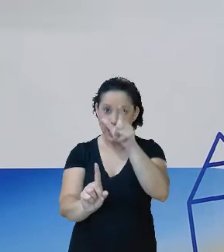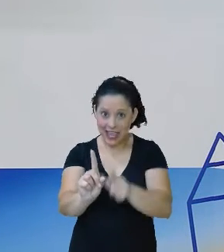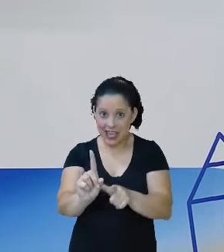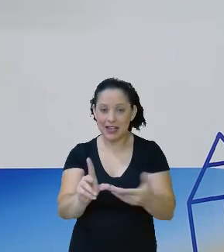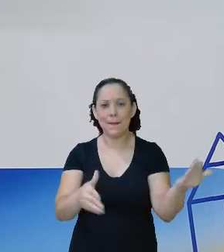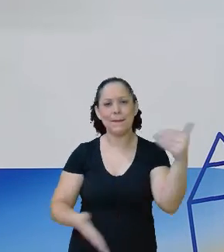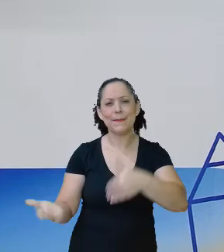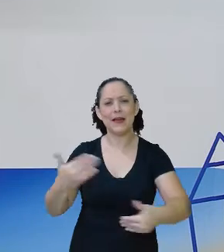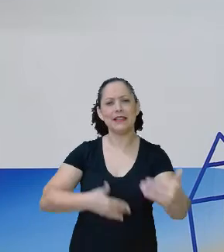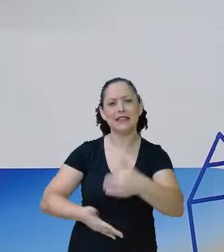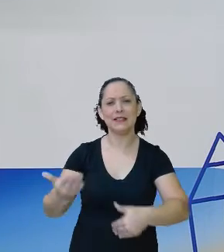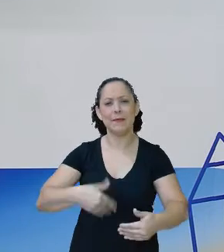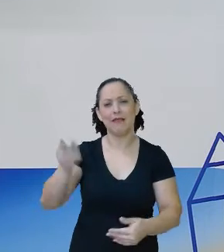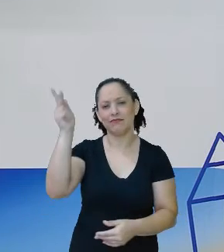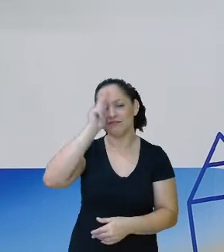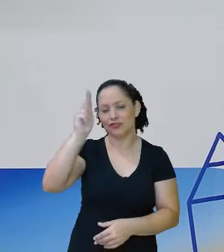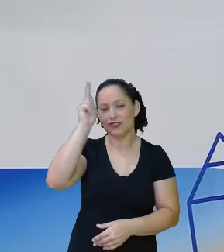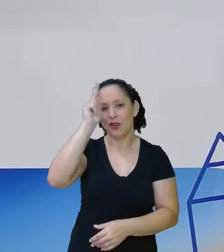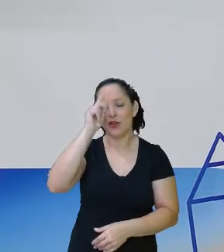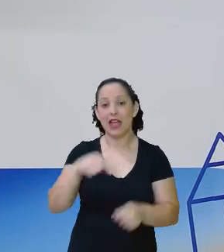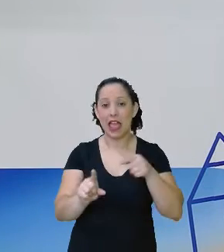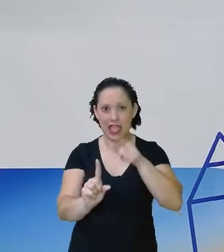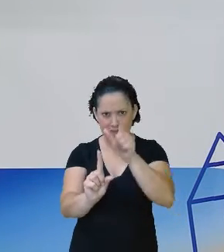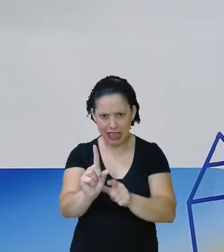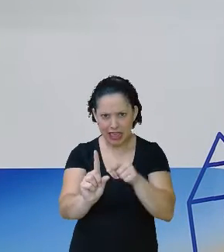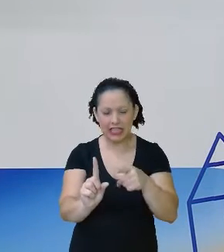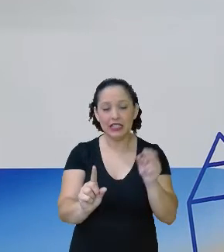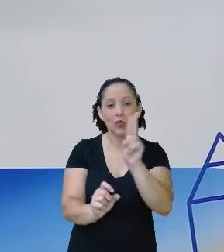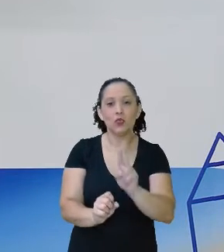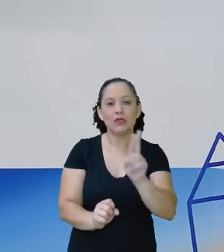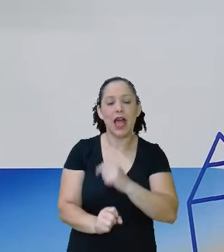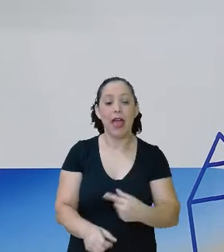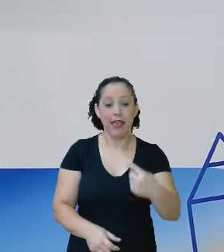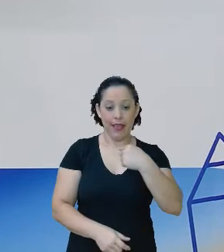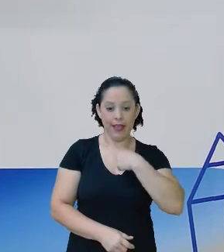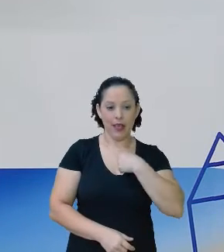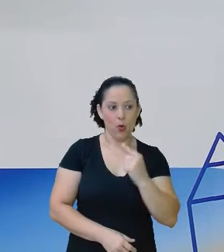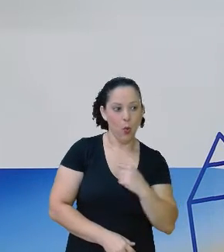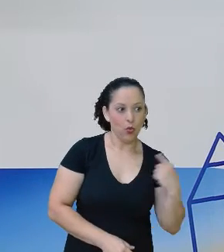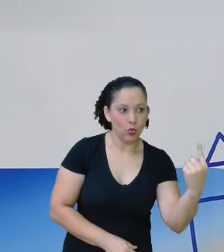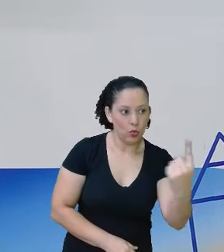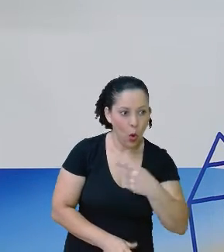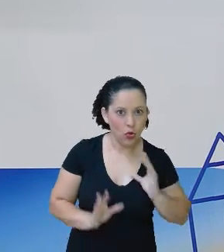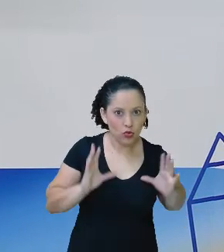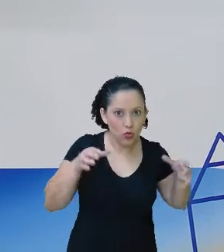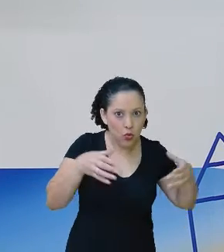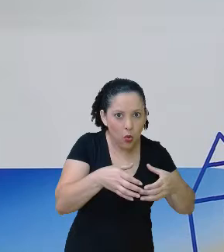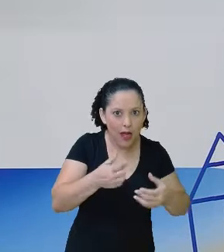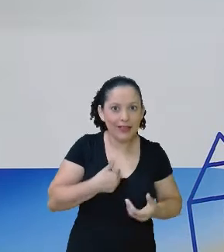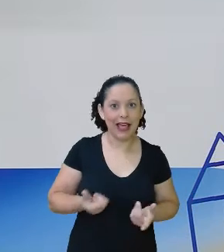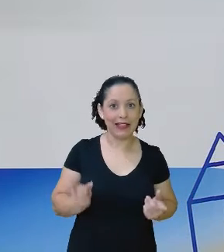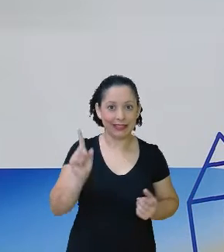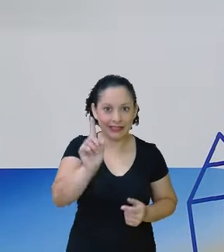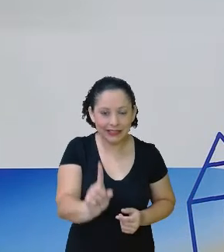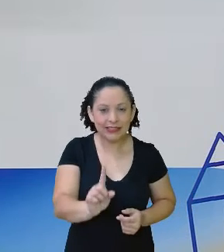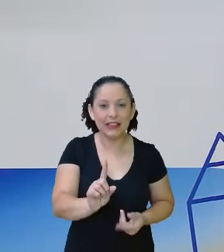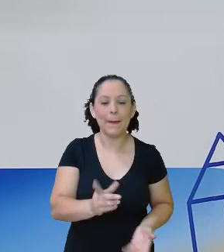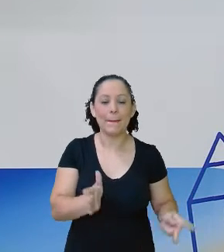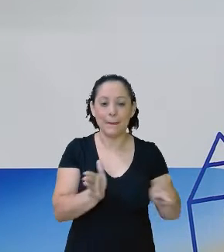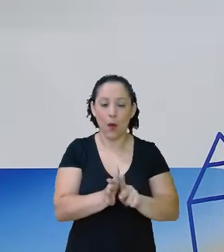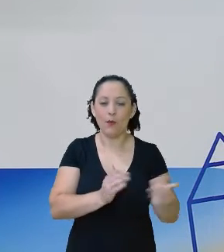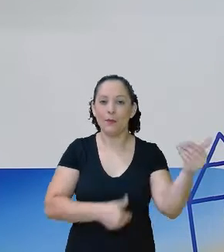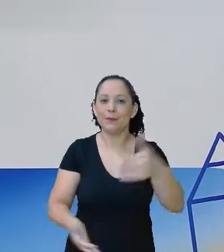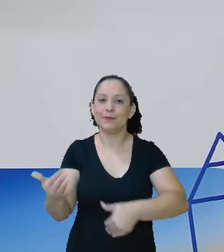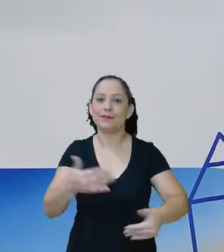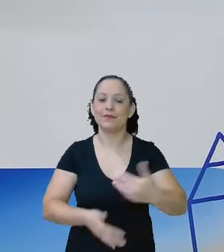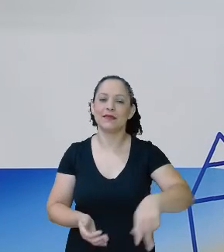o narrador personagem, ele vai usar eu, nós, esses pronomes que indicam que ele está dentro da história. Enquanto